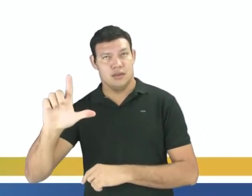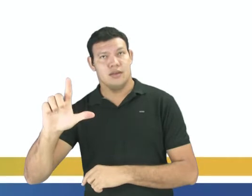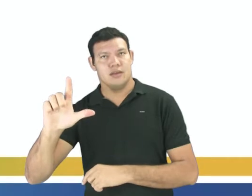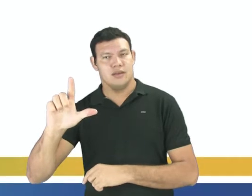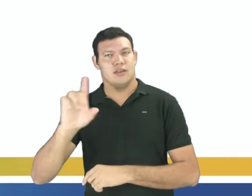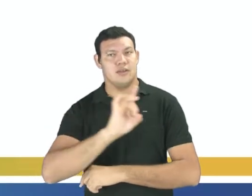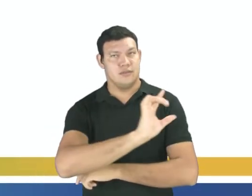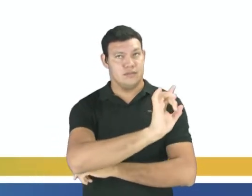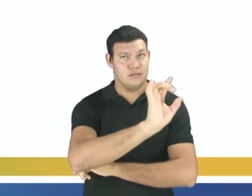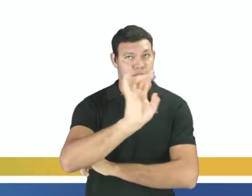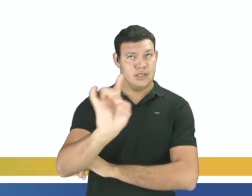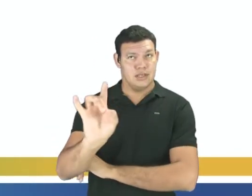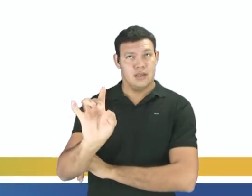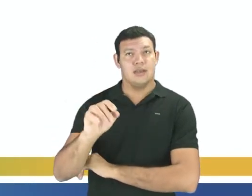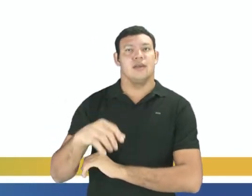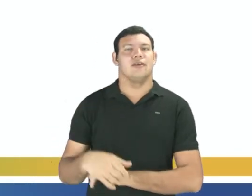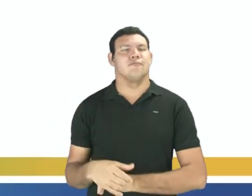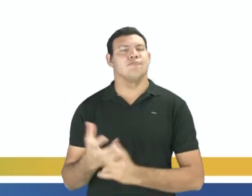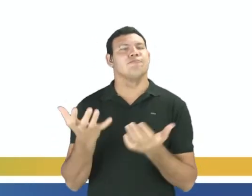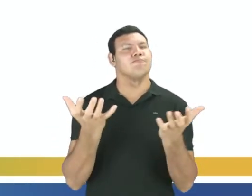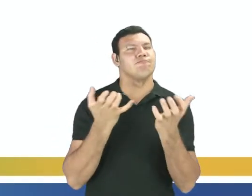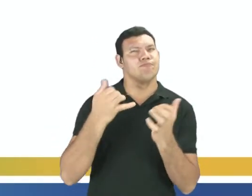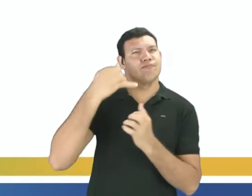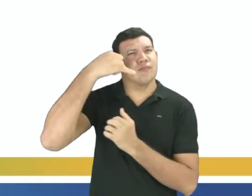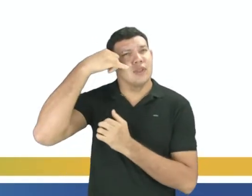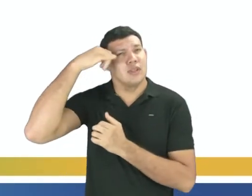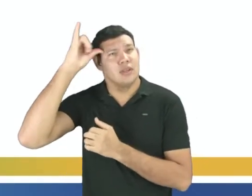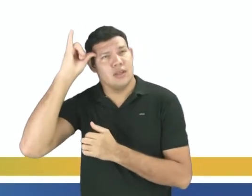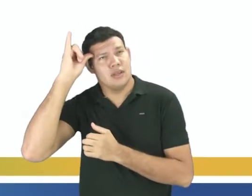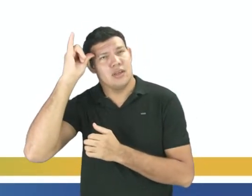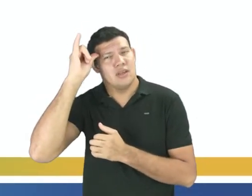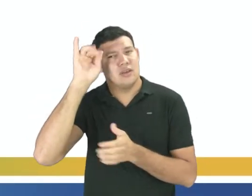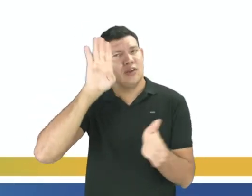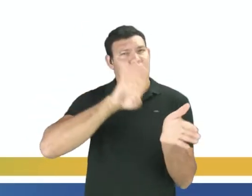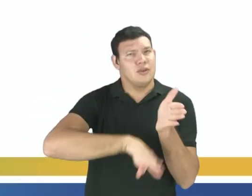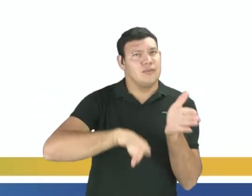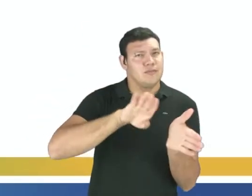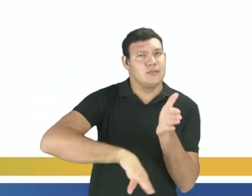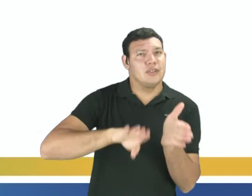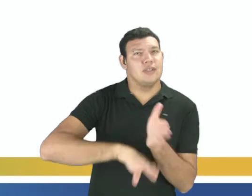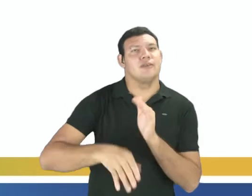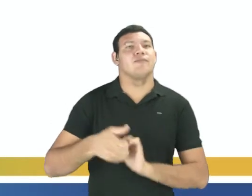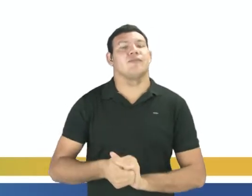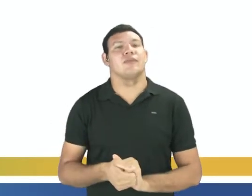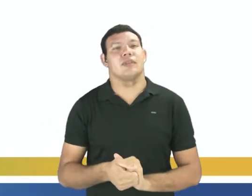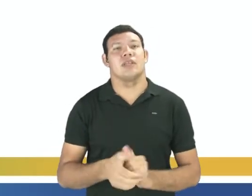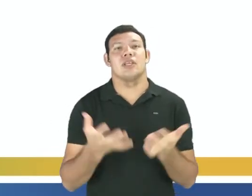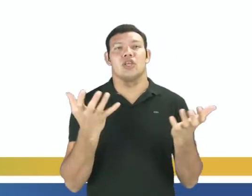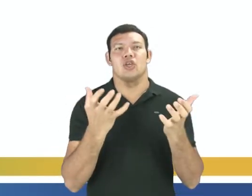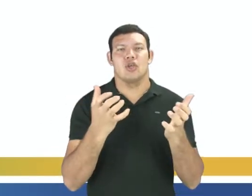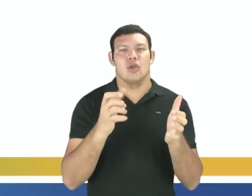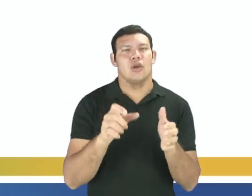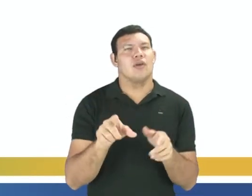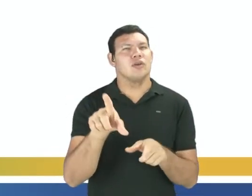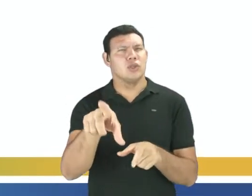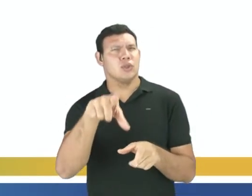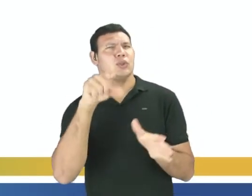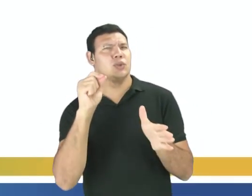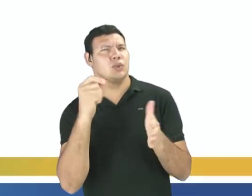evitar desperdício, caso ele opte por comprar latas de 600 ml, quantas ele